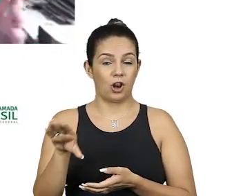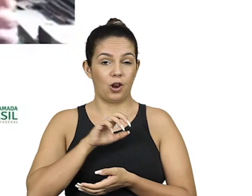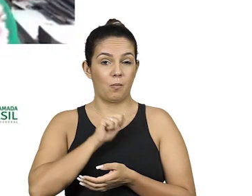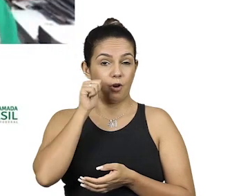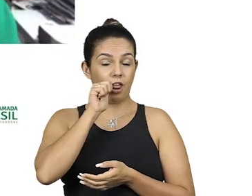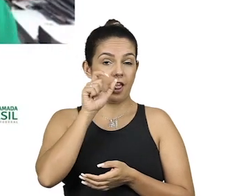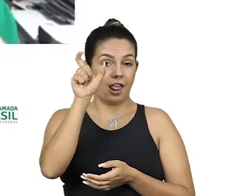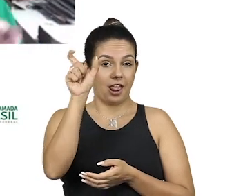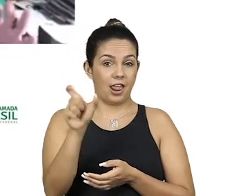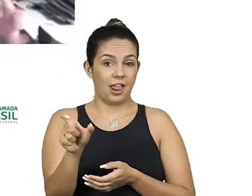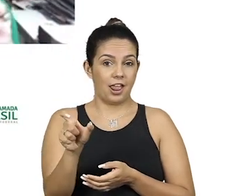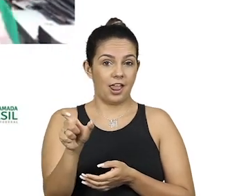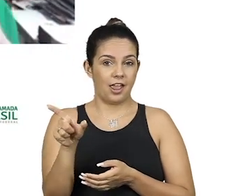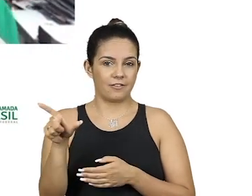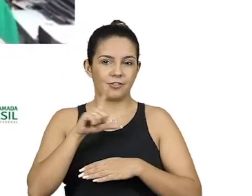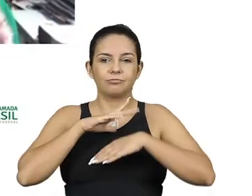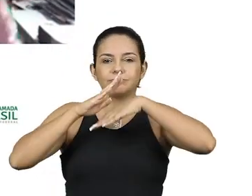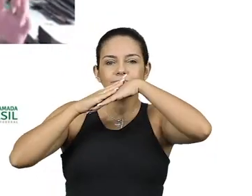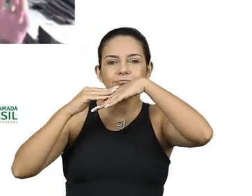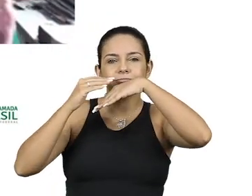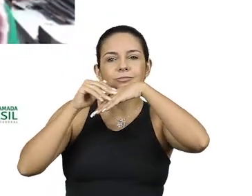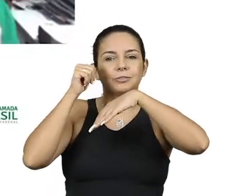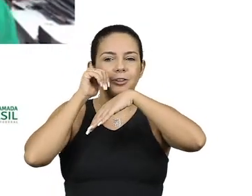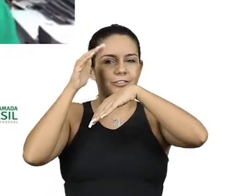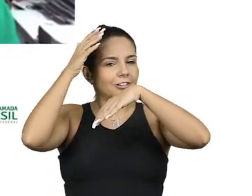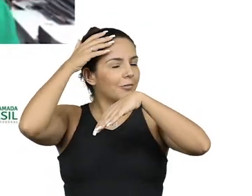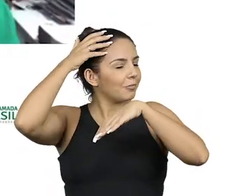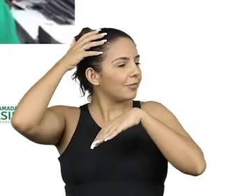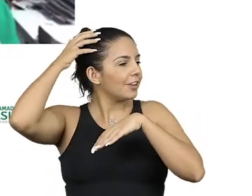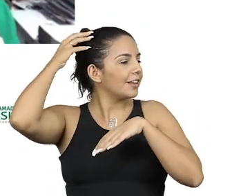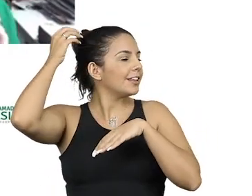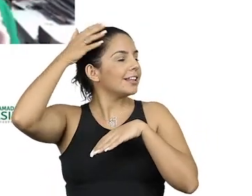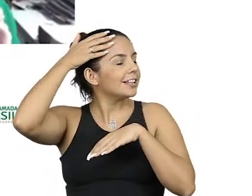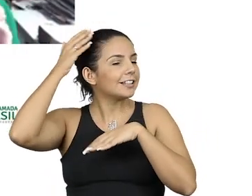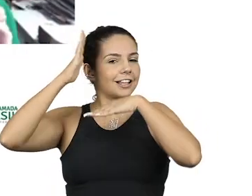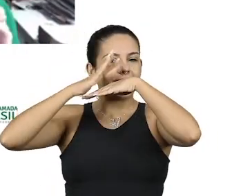cuja cabeça ele alisava,